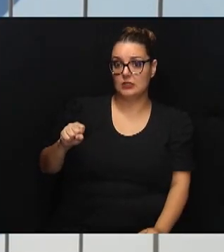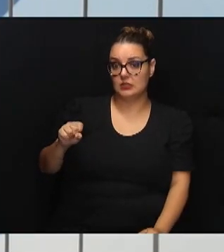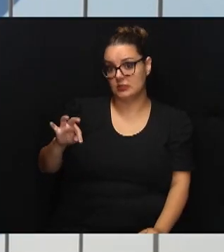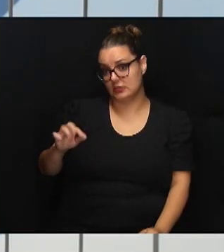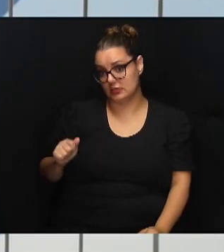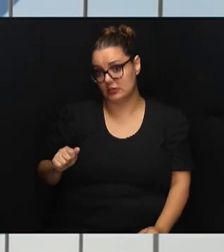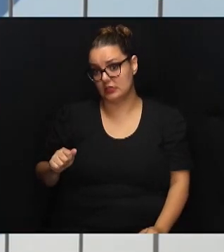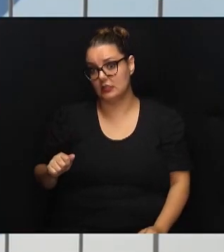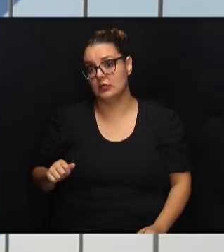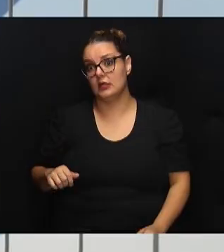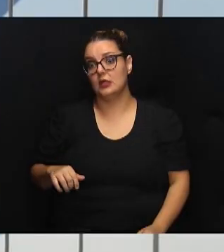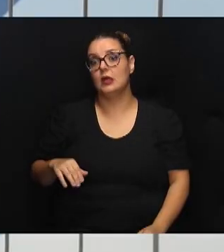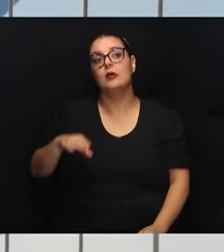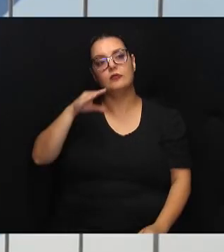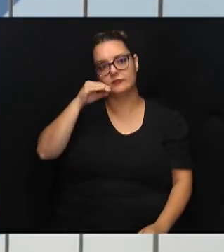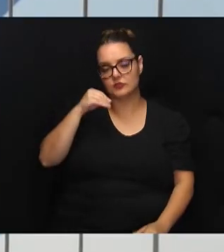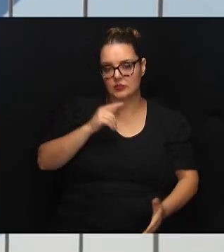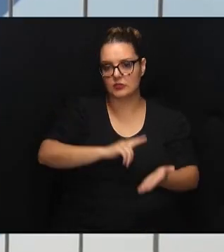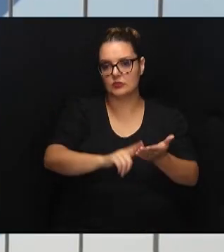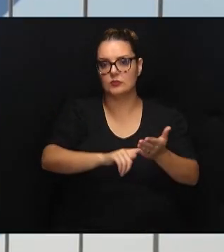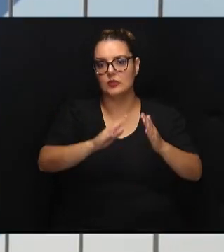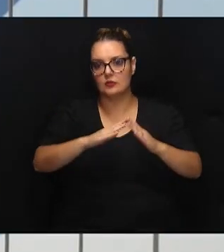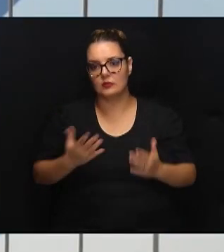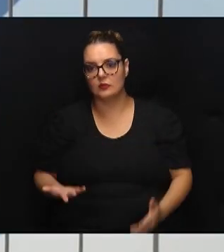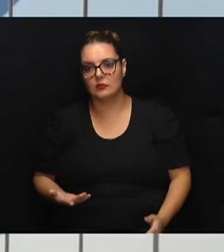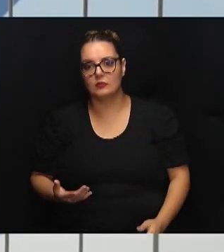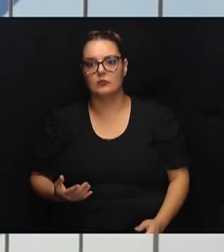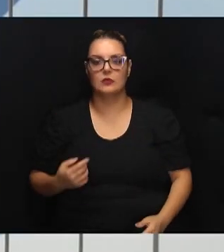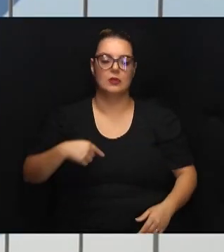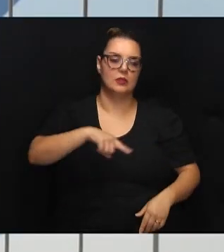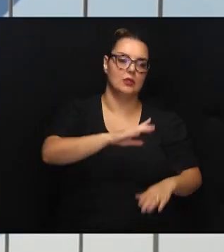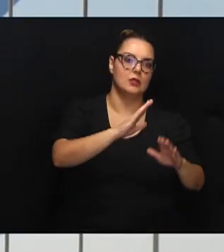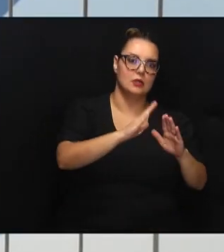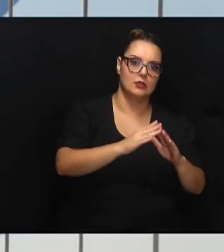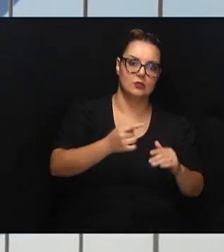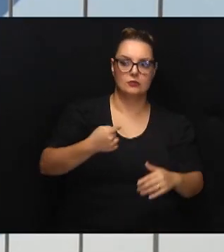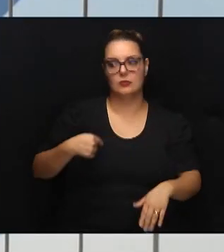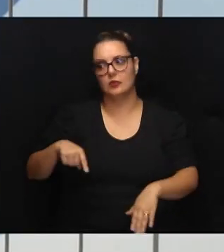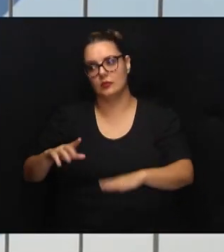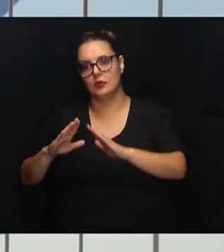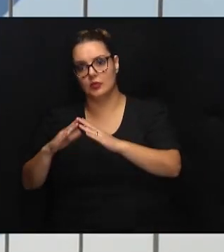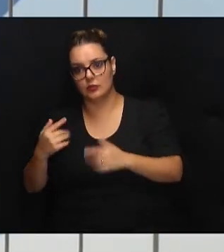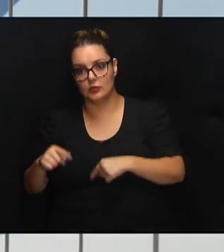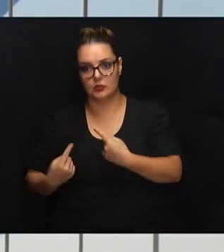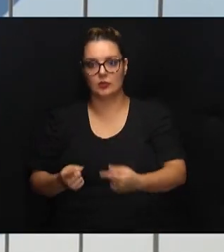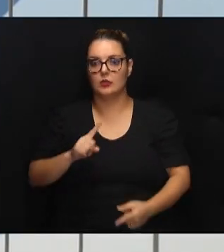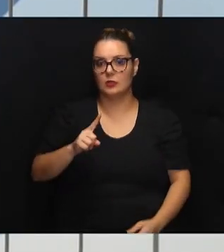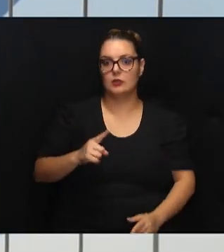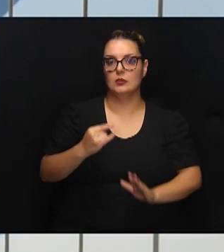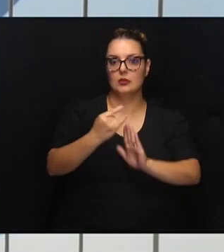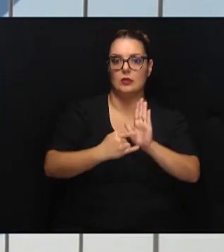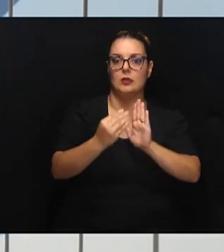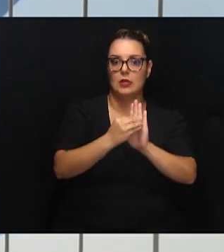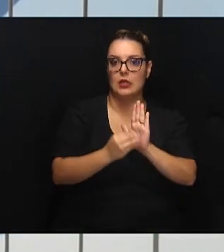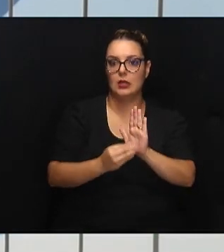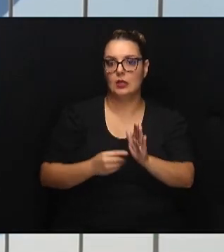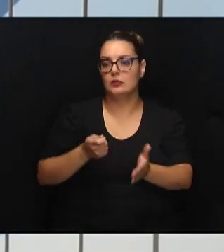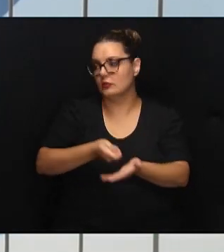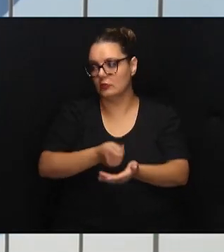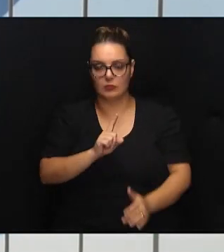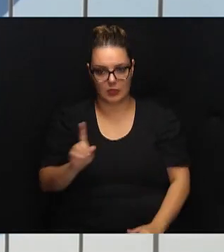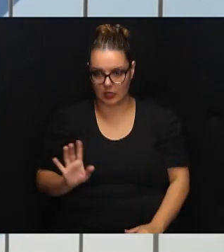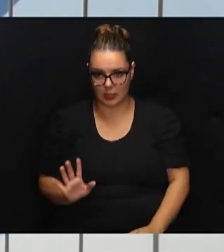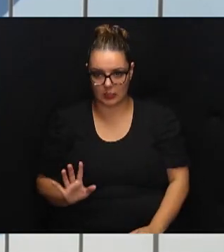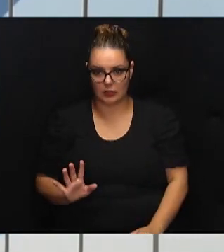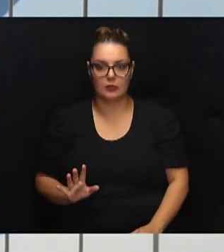funcionária autônoma, ela vai às vezes um dia na casa de uma, outra na outra, então ela não emite a nota fiscal daquele serviço. Perfeito.